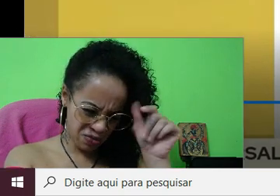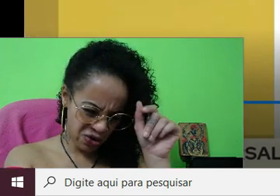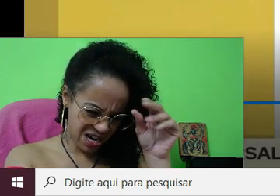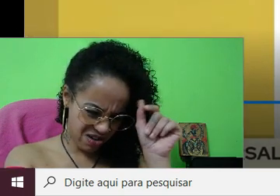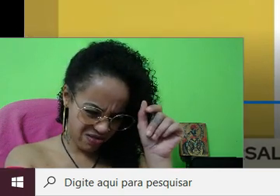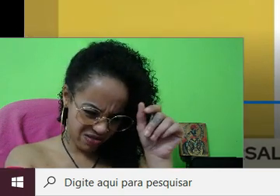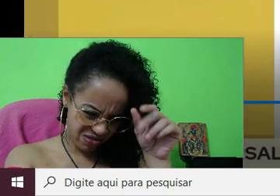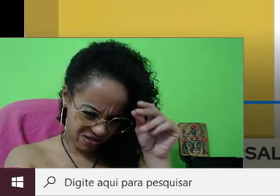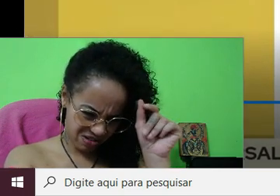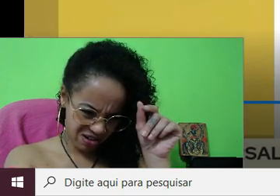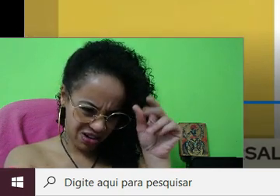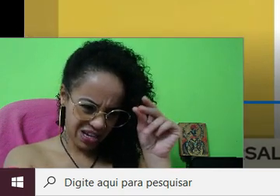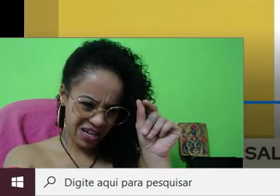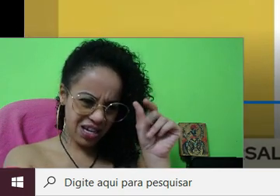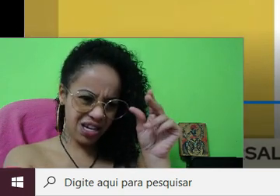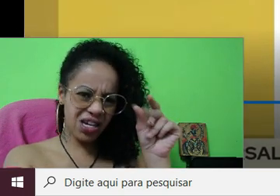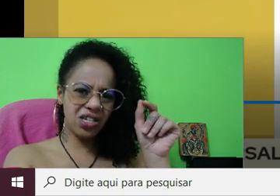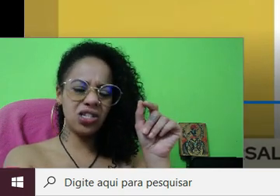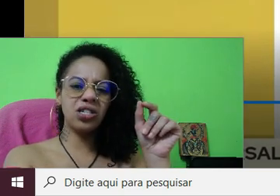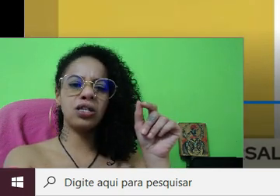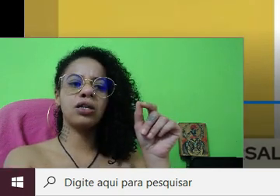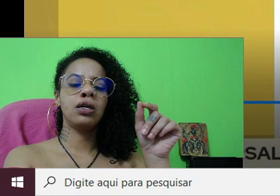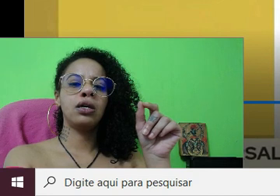no meu canal